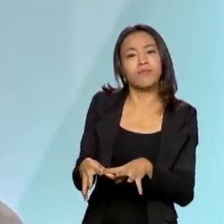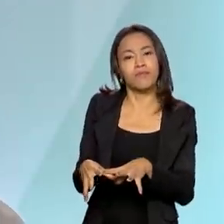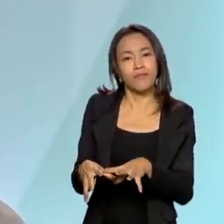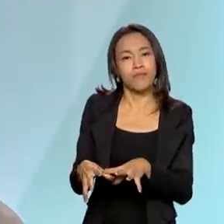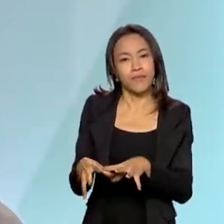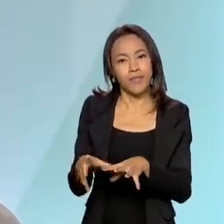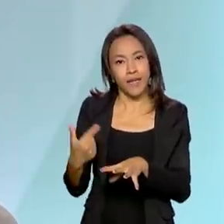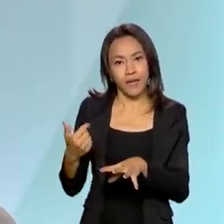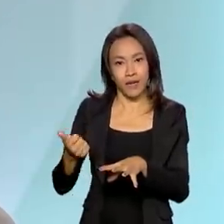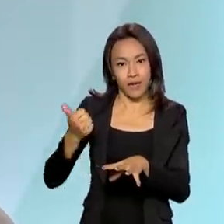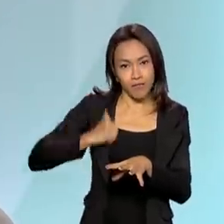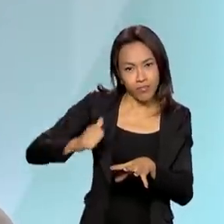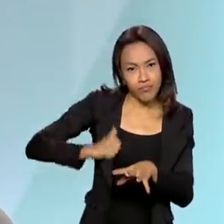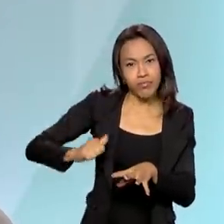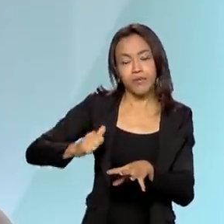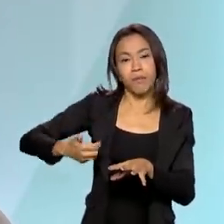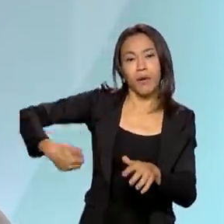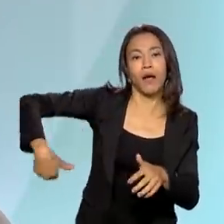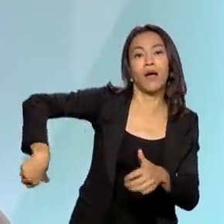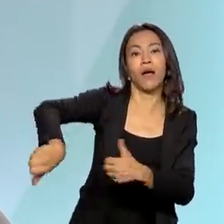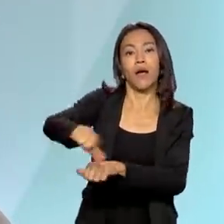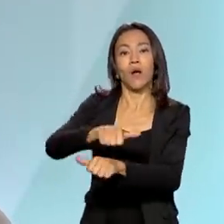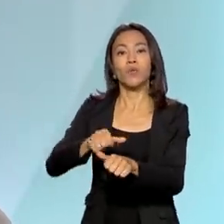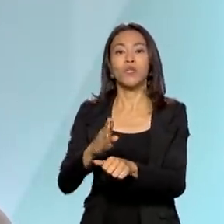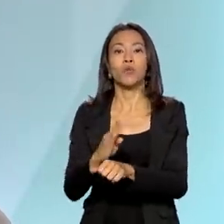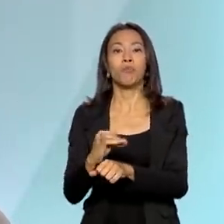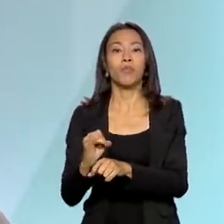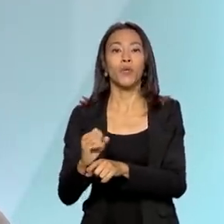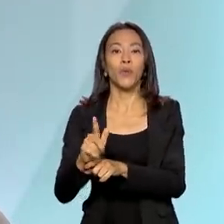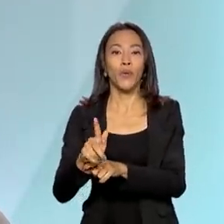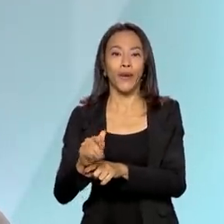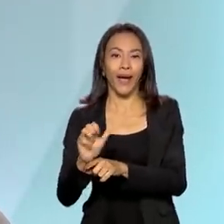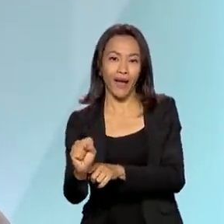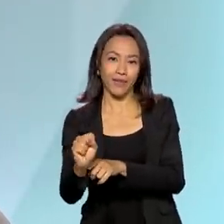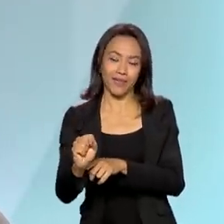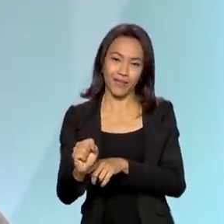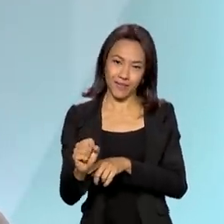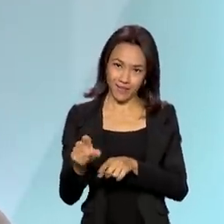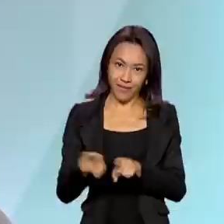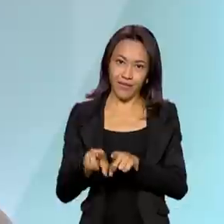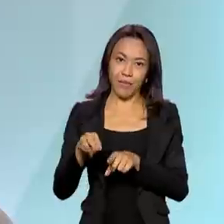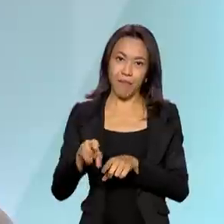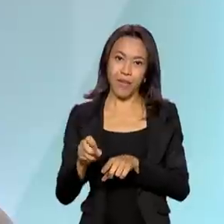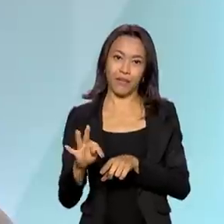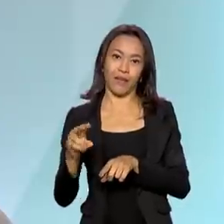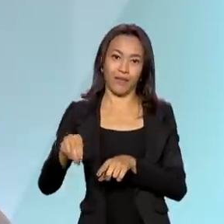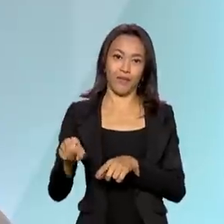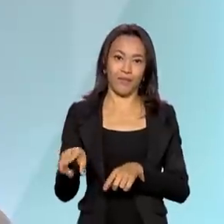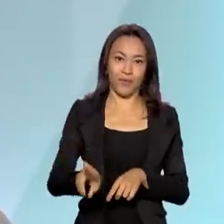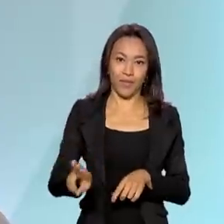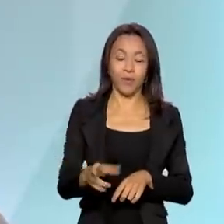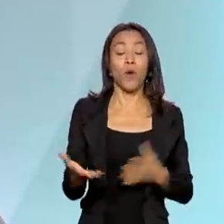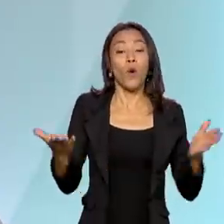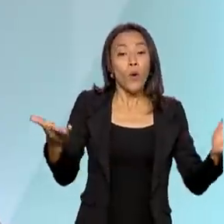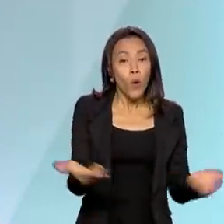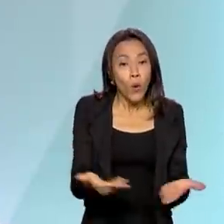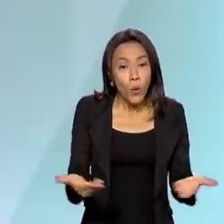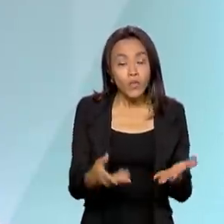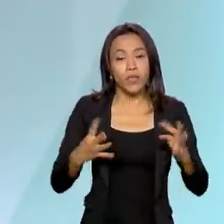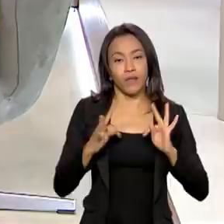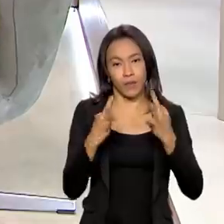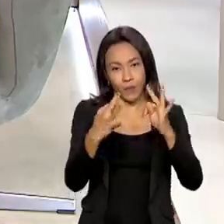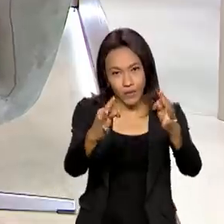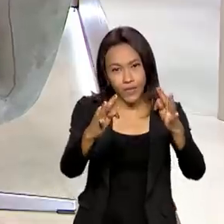biogás e biometano. Importante. Importante entender que hoje a tecnologia está para um